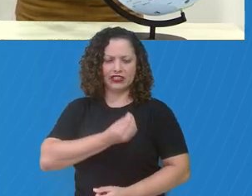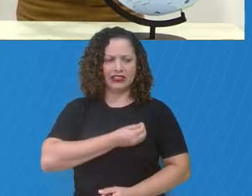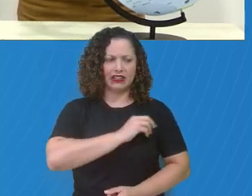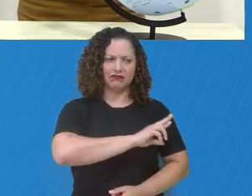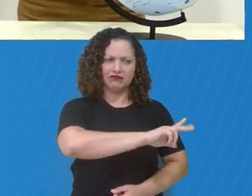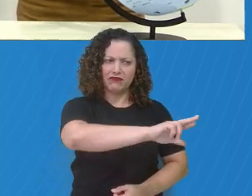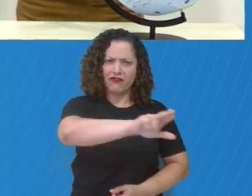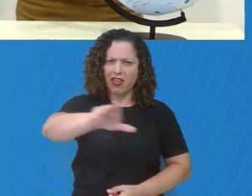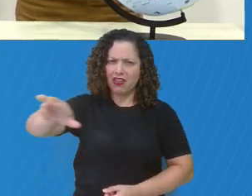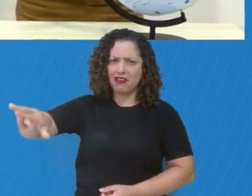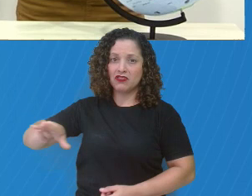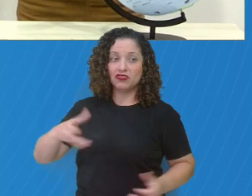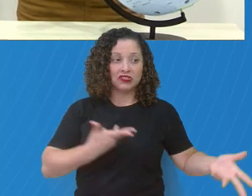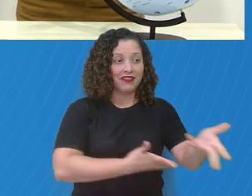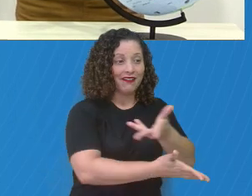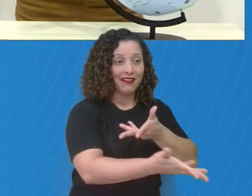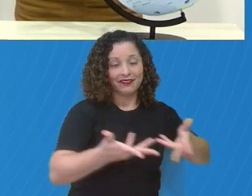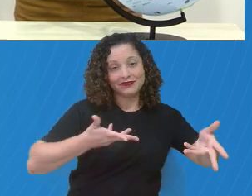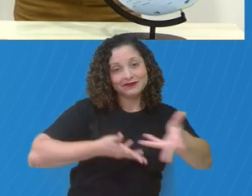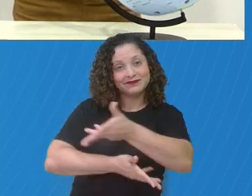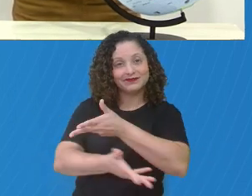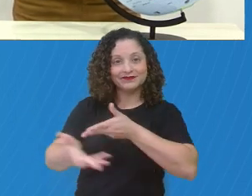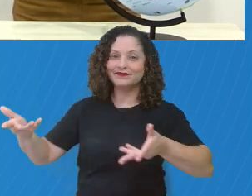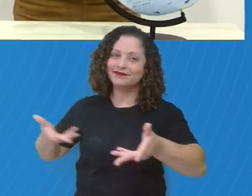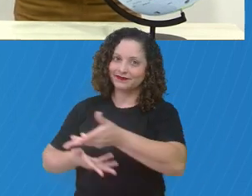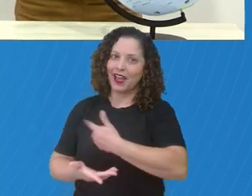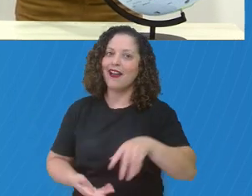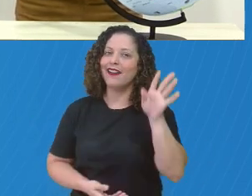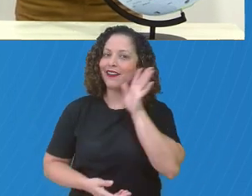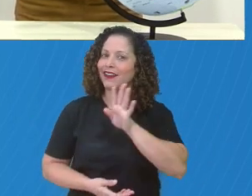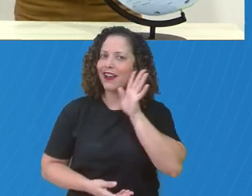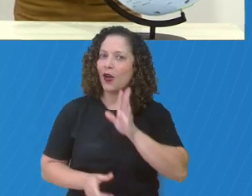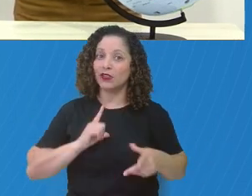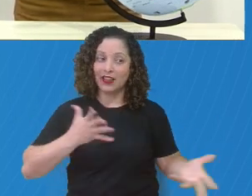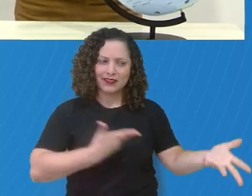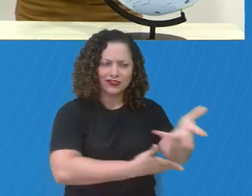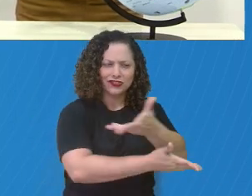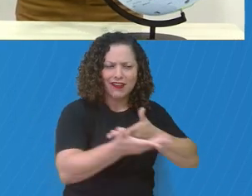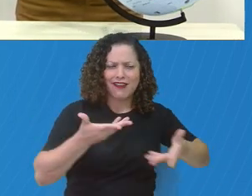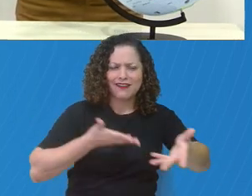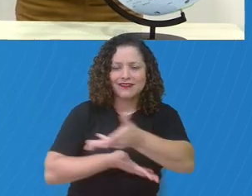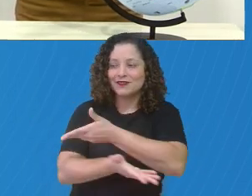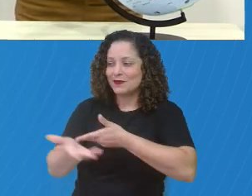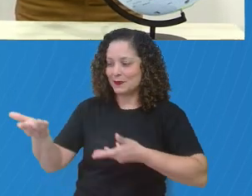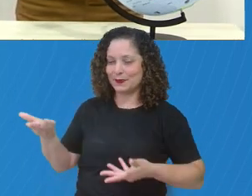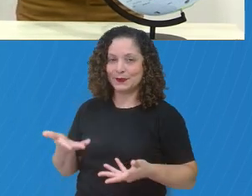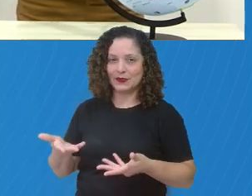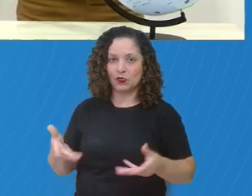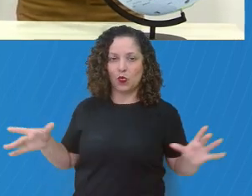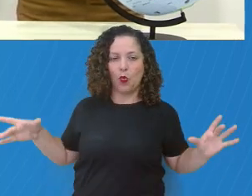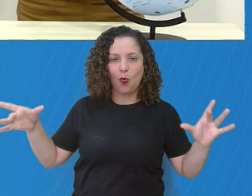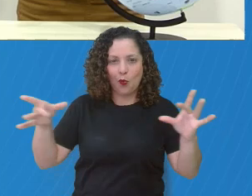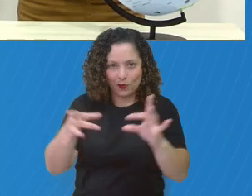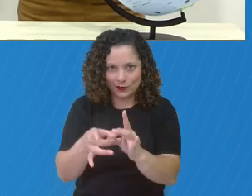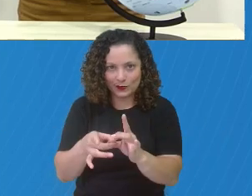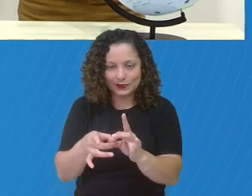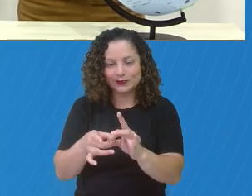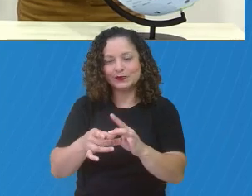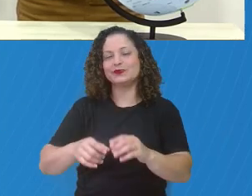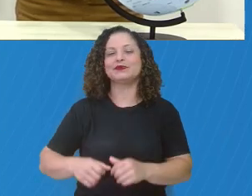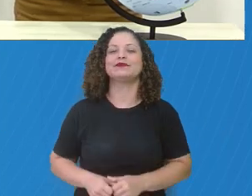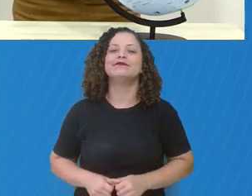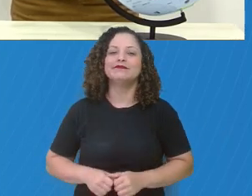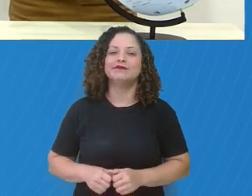Exato. E conviver com essas diferenças, né? Que o legal é esse, a gente conviver. É viver e conviver, tá?